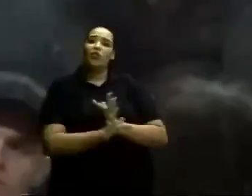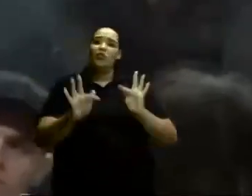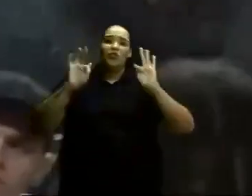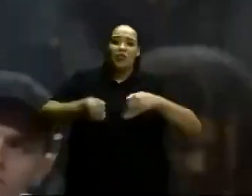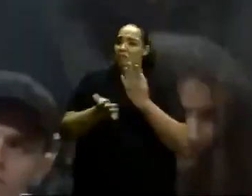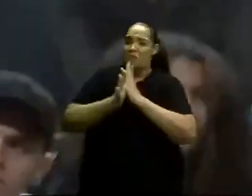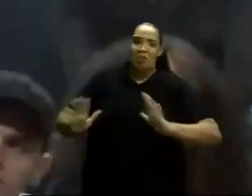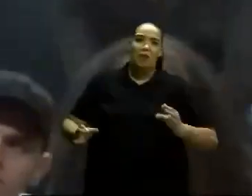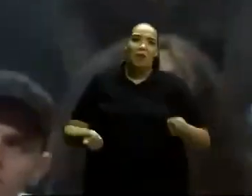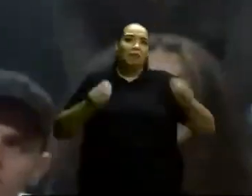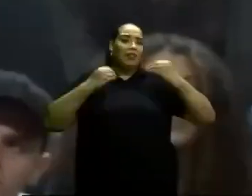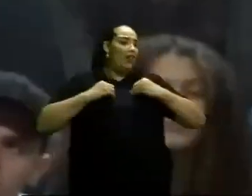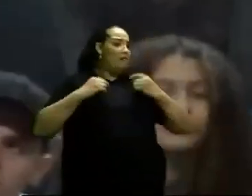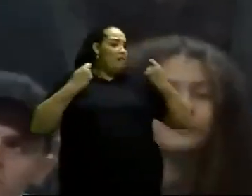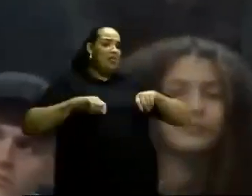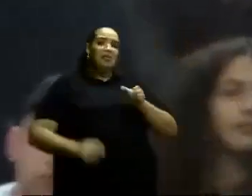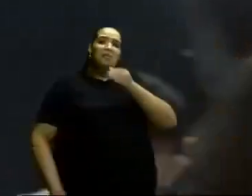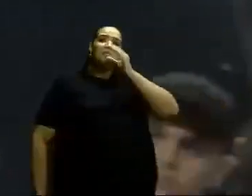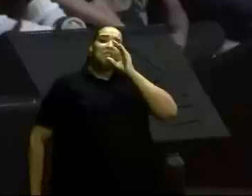Me dá logo que eu tenho que beber.